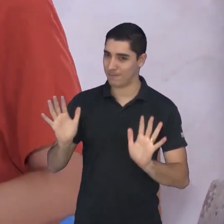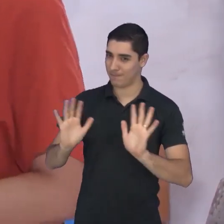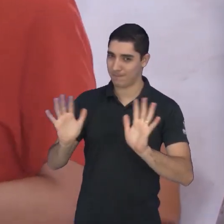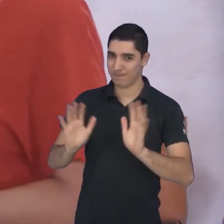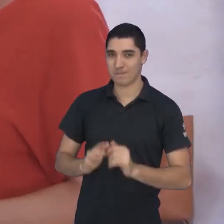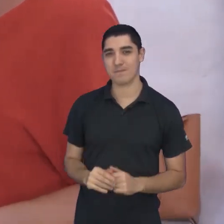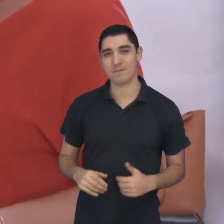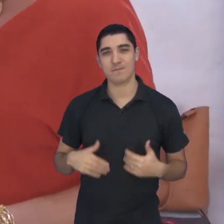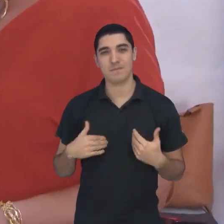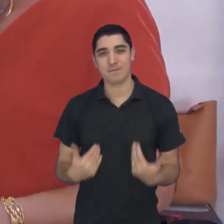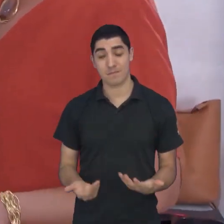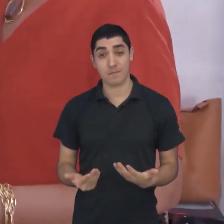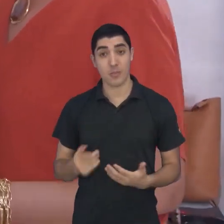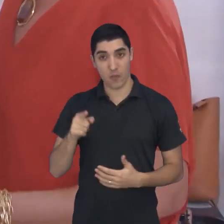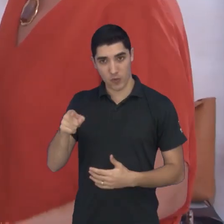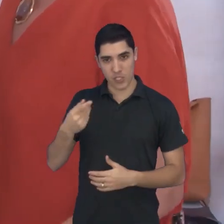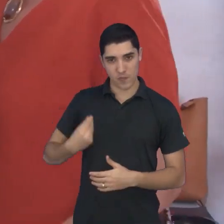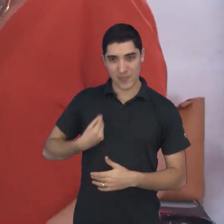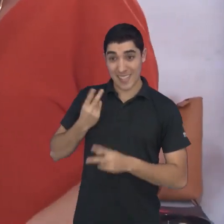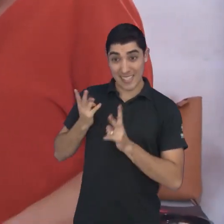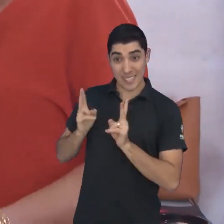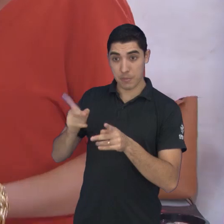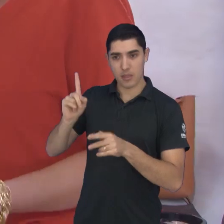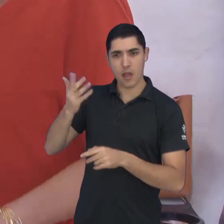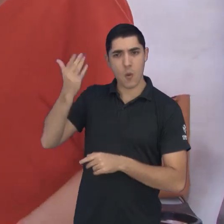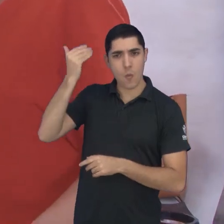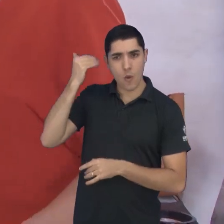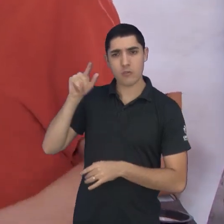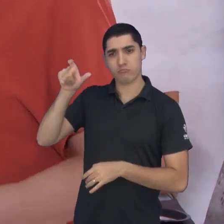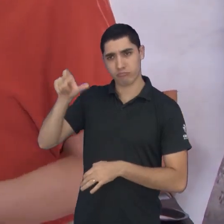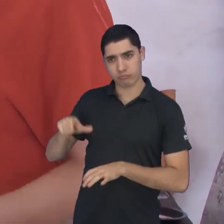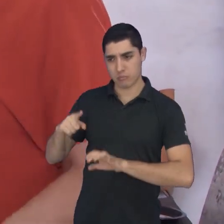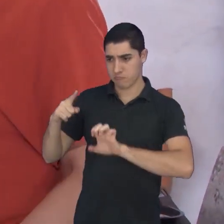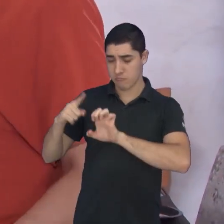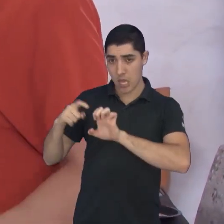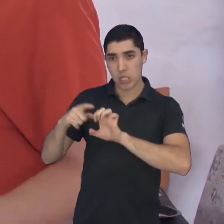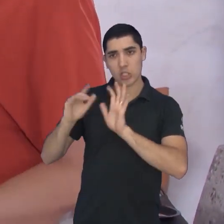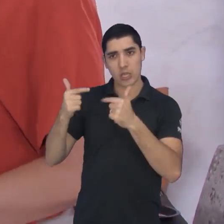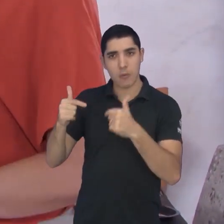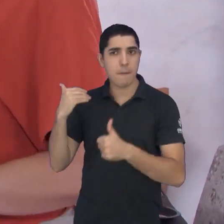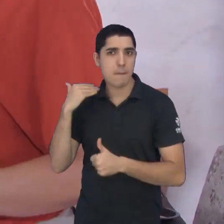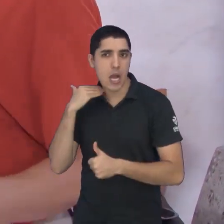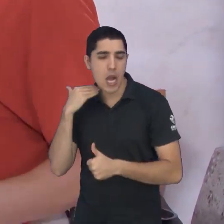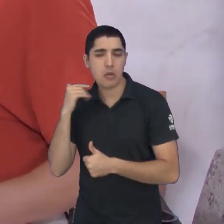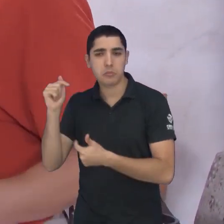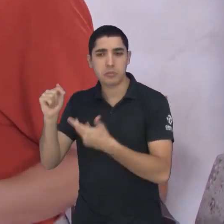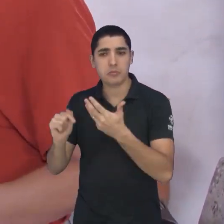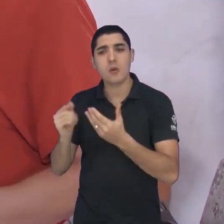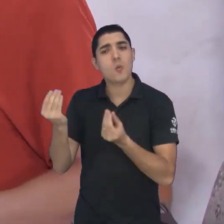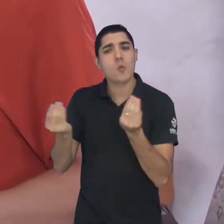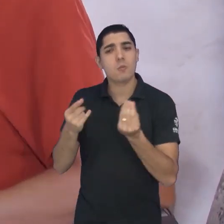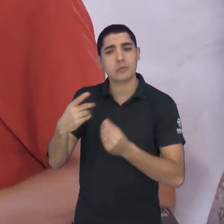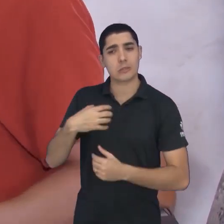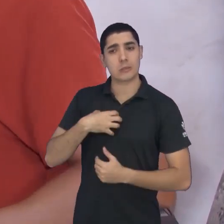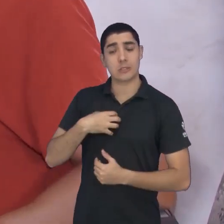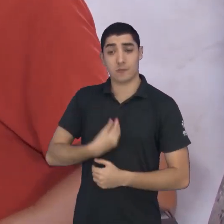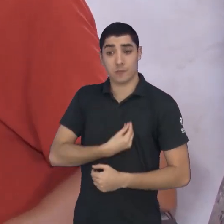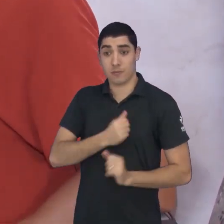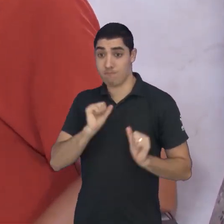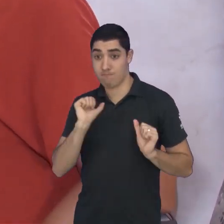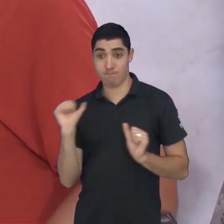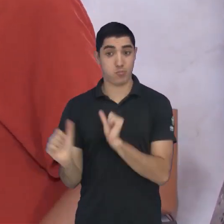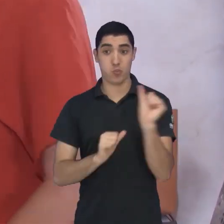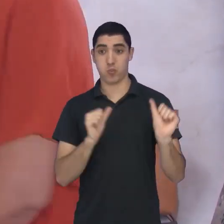Michele, nem sempre foi assim. Você era uma empreendedora, você já trabalhou em banco. Como que foi essa reviravolta na sua vida? O que aconteceu que